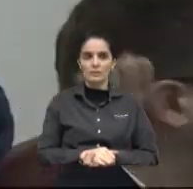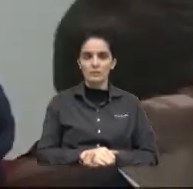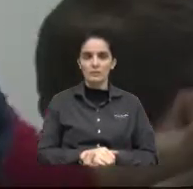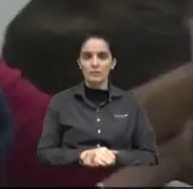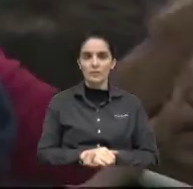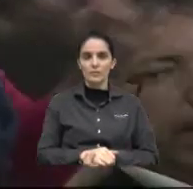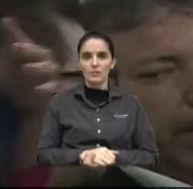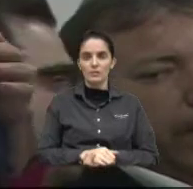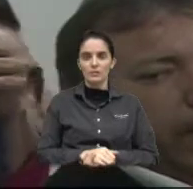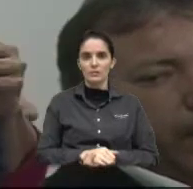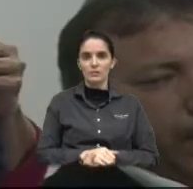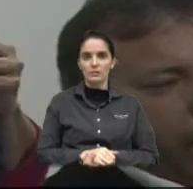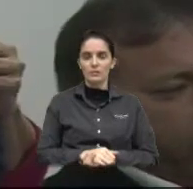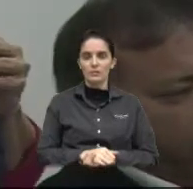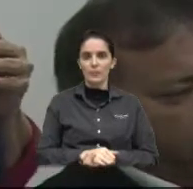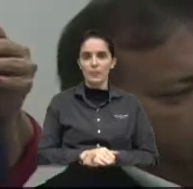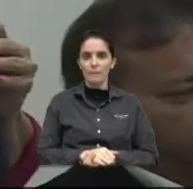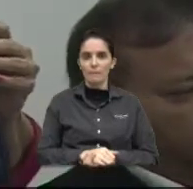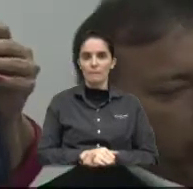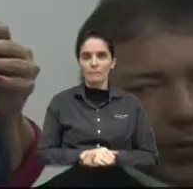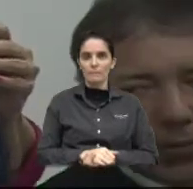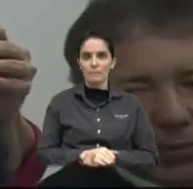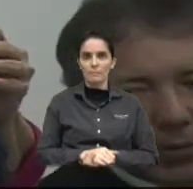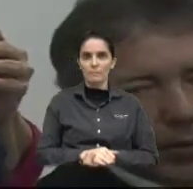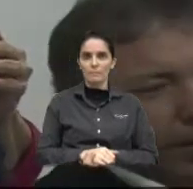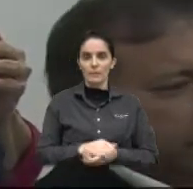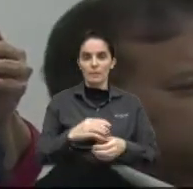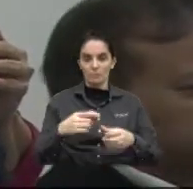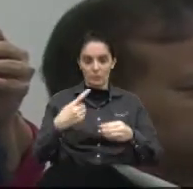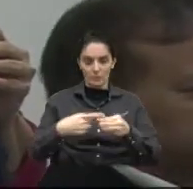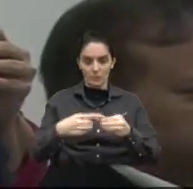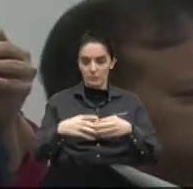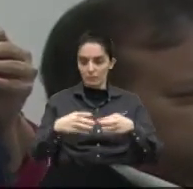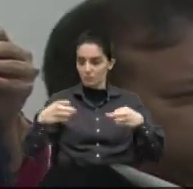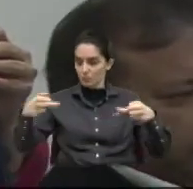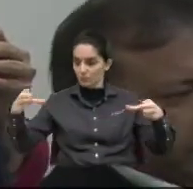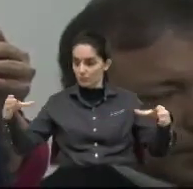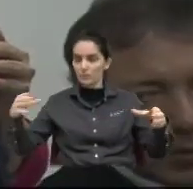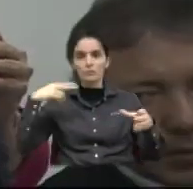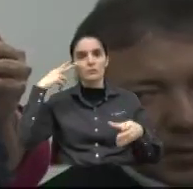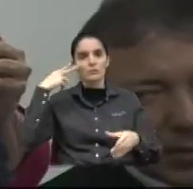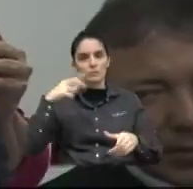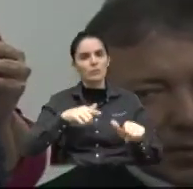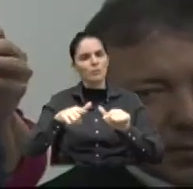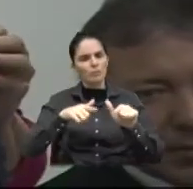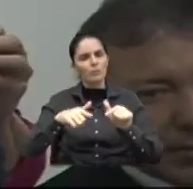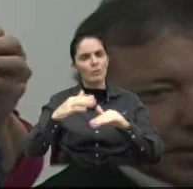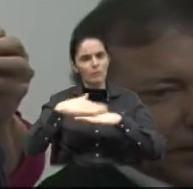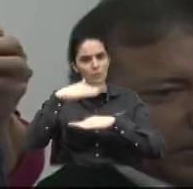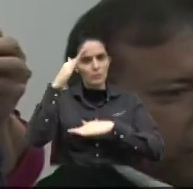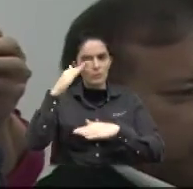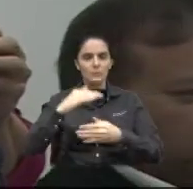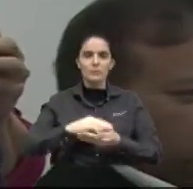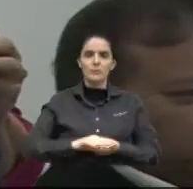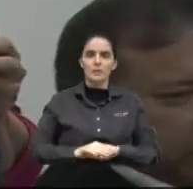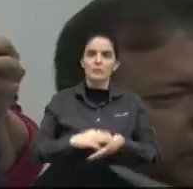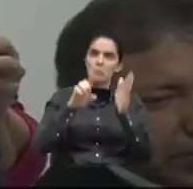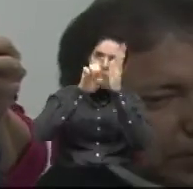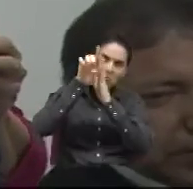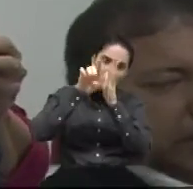crescendo vai aumentar o trabalho dos vereadores maiores são seus questionamentos